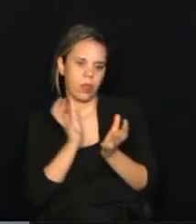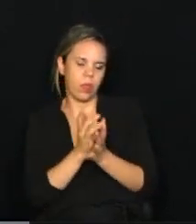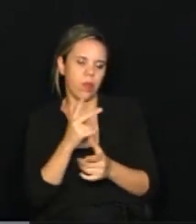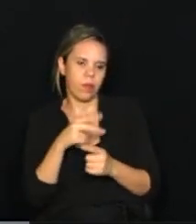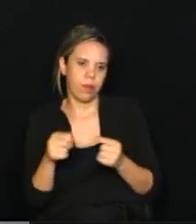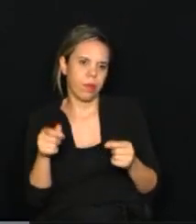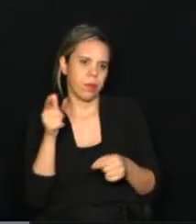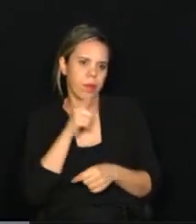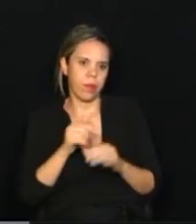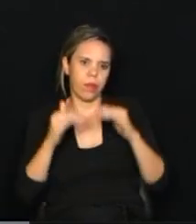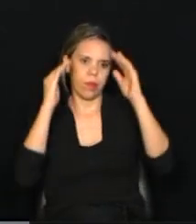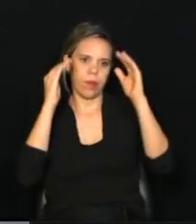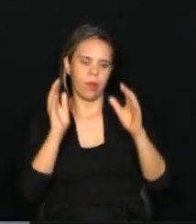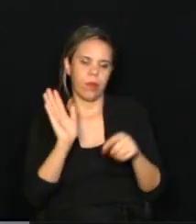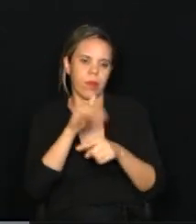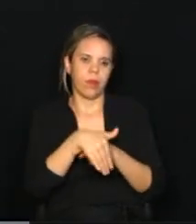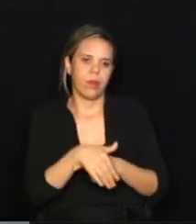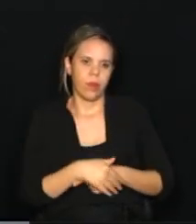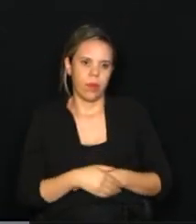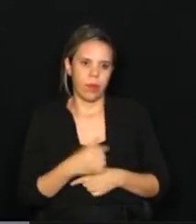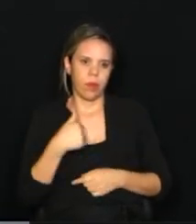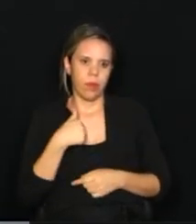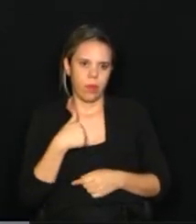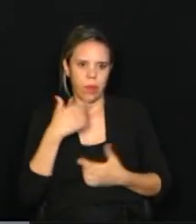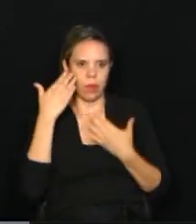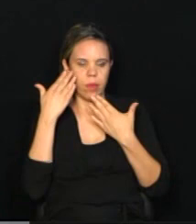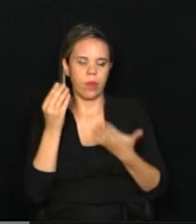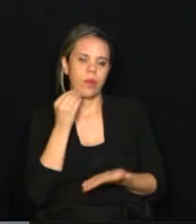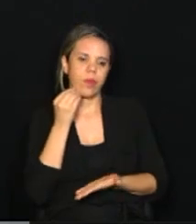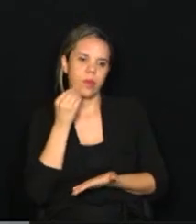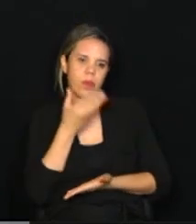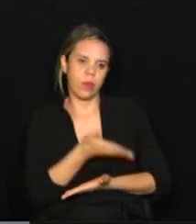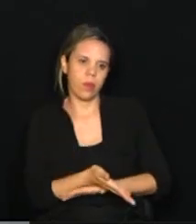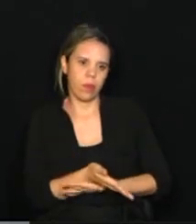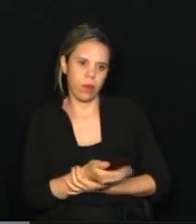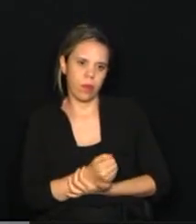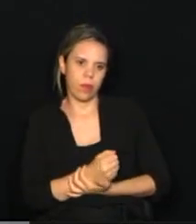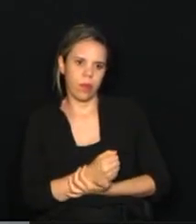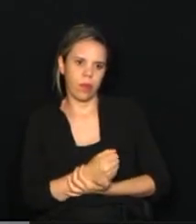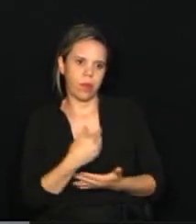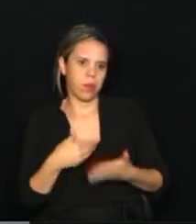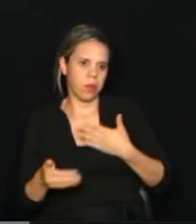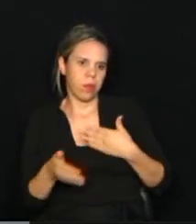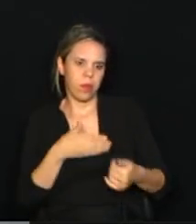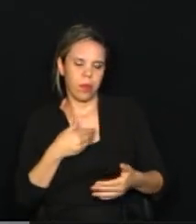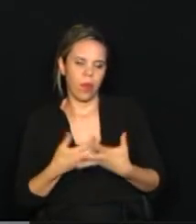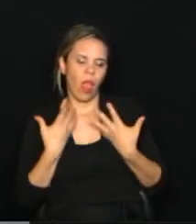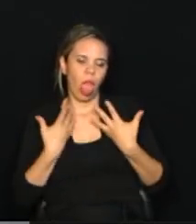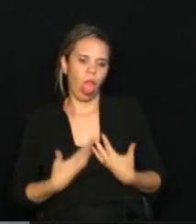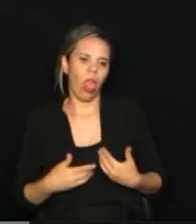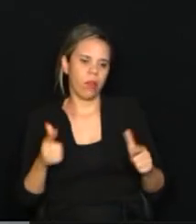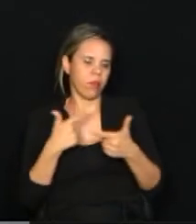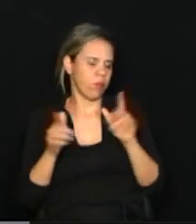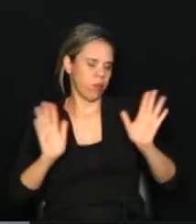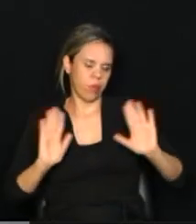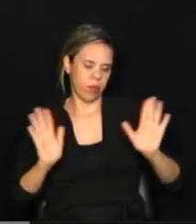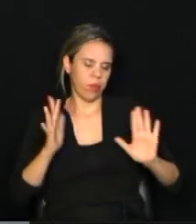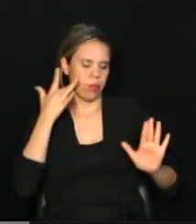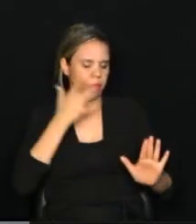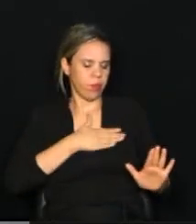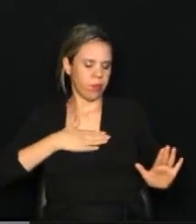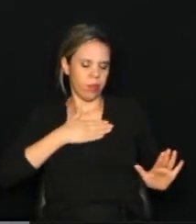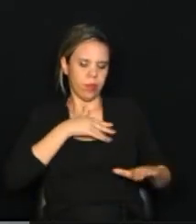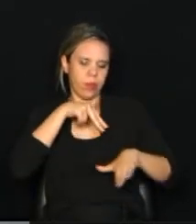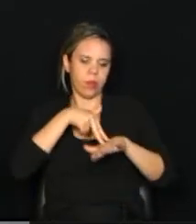e conseguir crescer no basquete. Eu que agradeço a oportunidade, não importa que estava cansado, não tem problema nenhum. Acho que é um